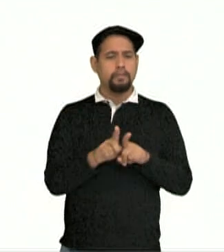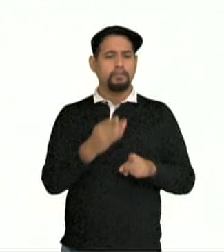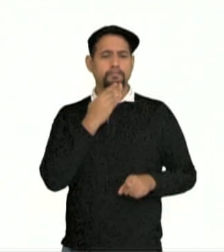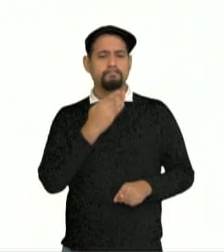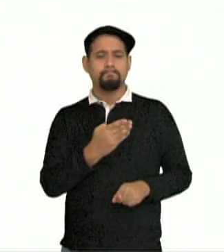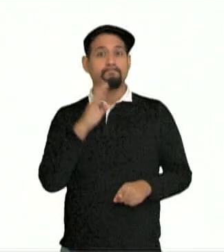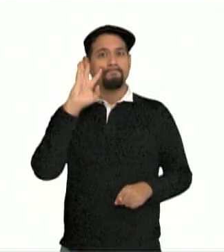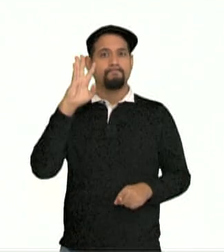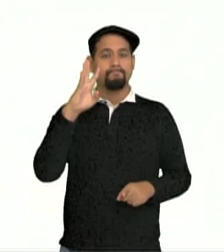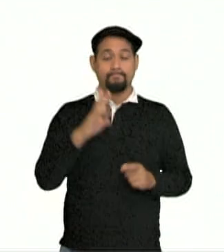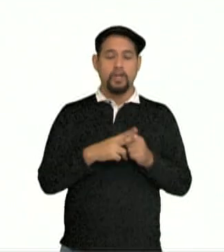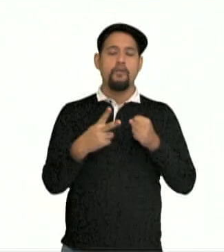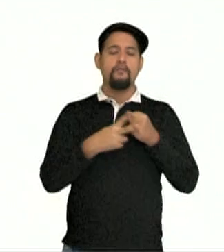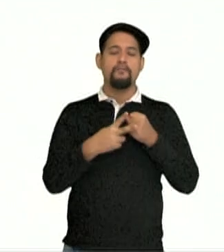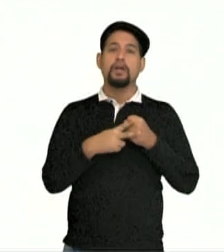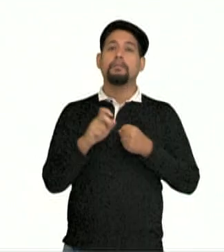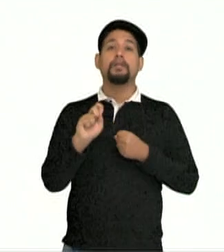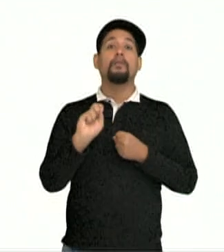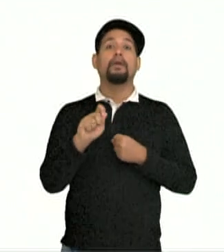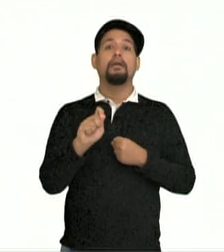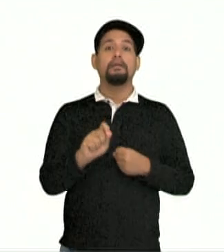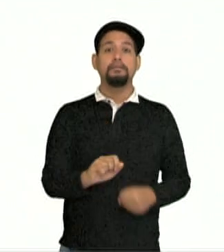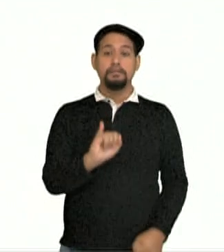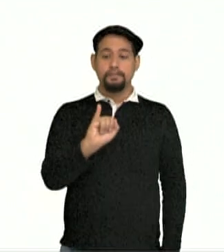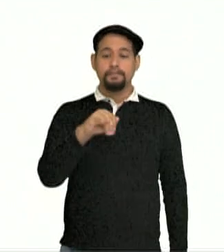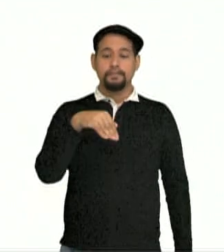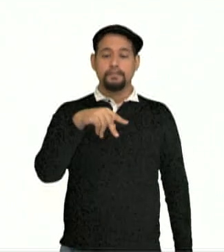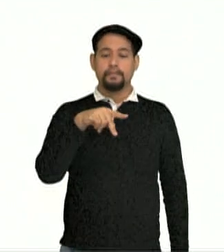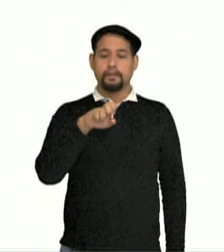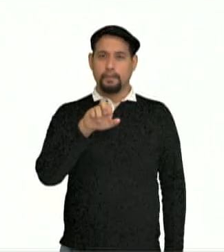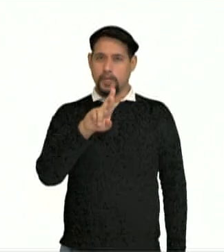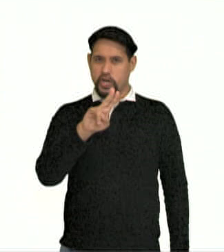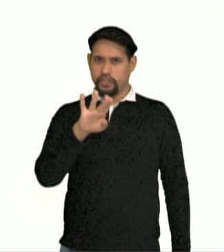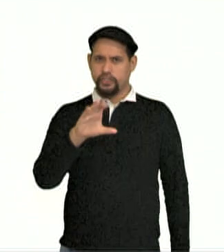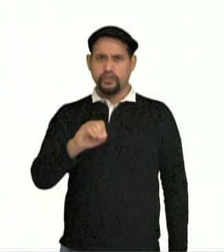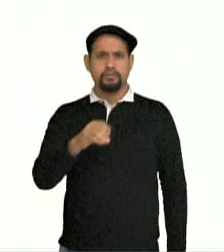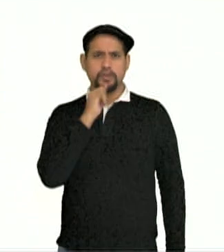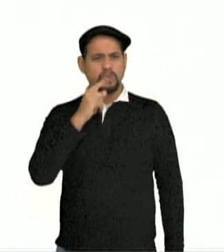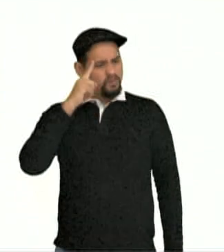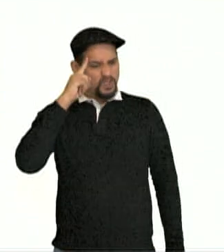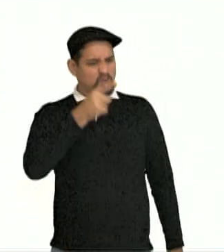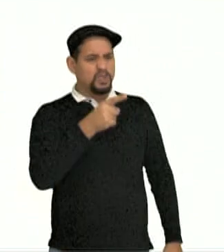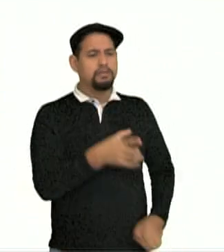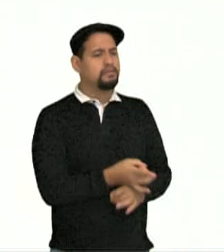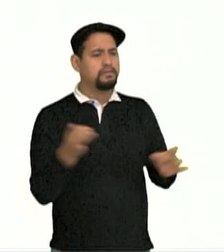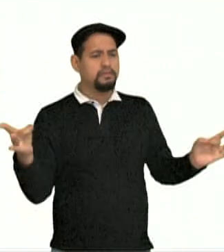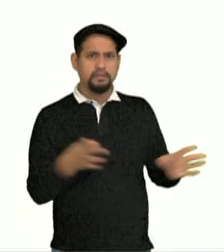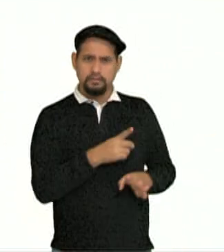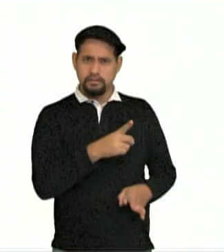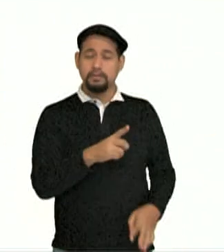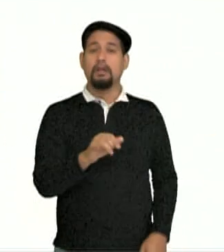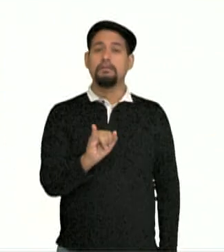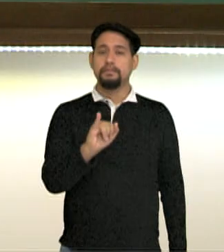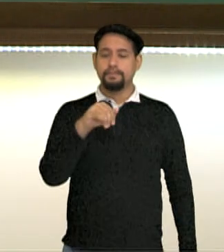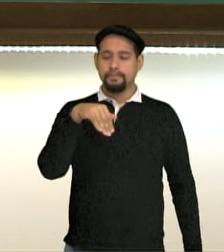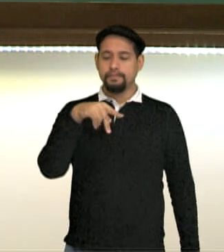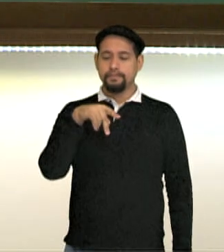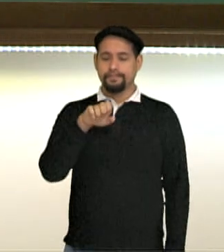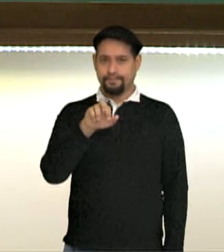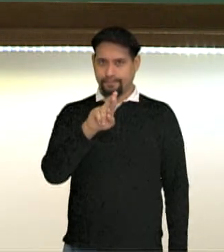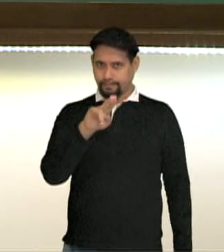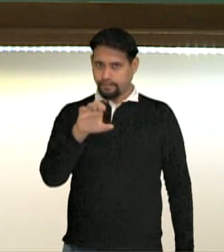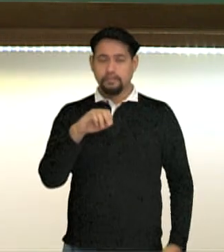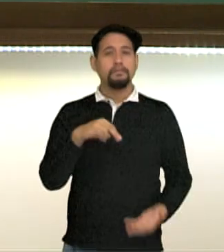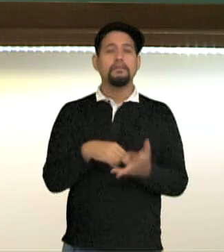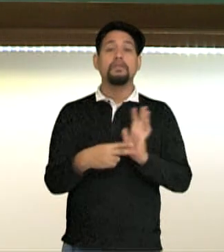ó, o verbo está como? No imperativo. Acabe com isso. Imperativo você sabe, é o modo verbal que